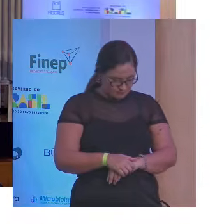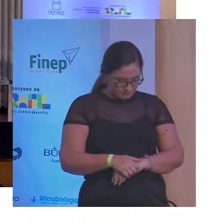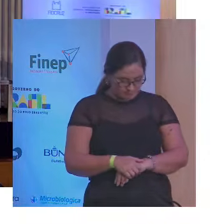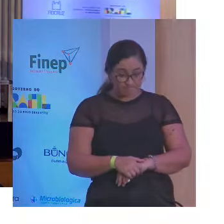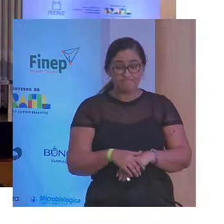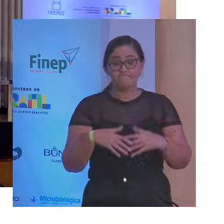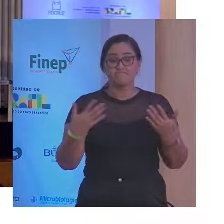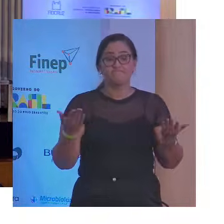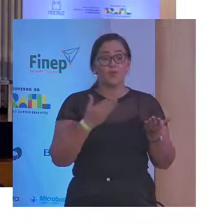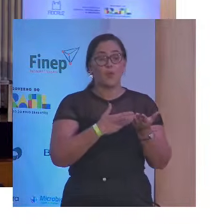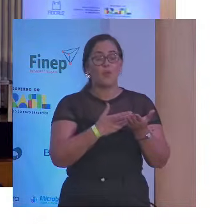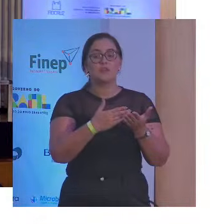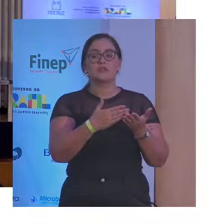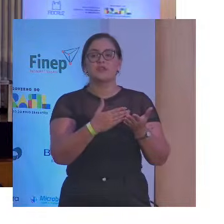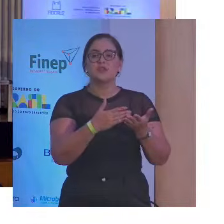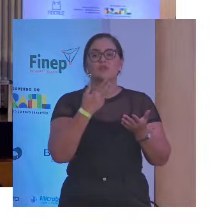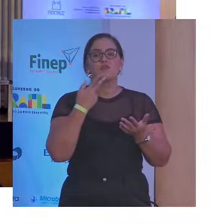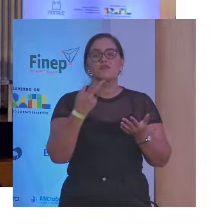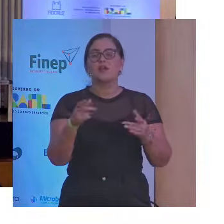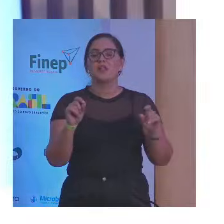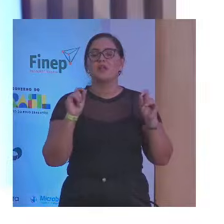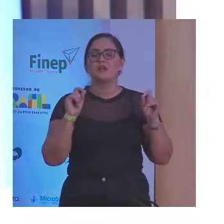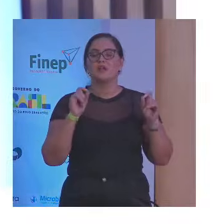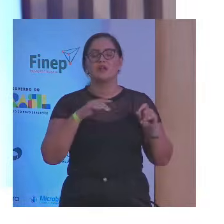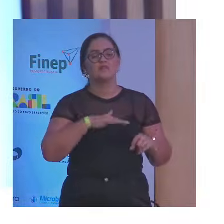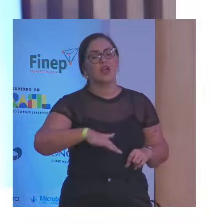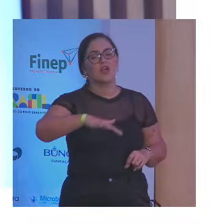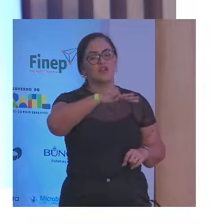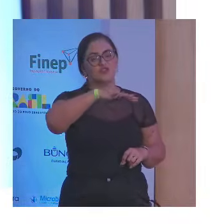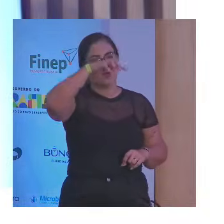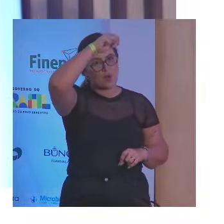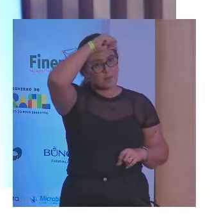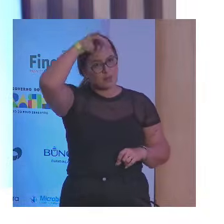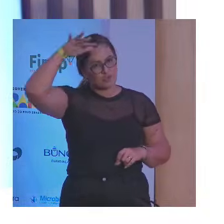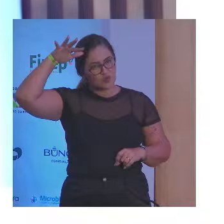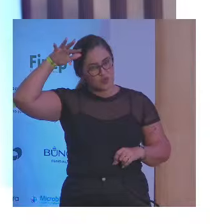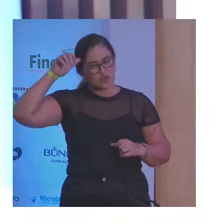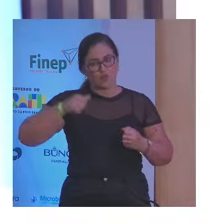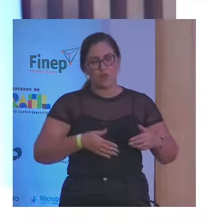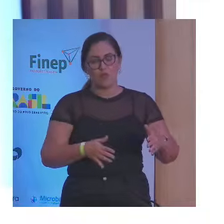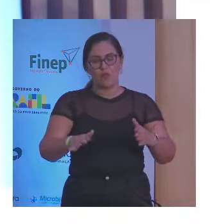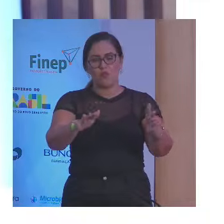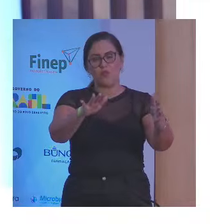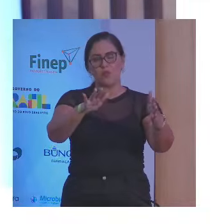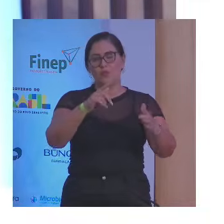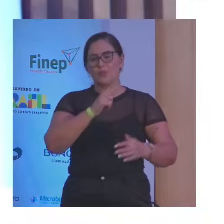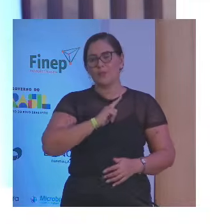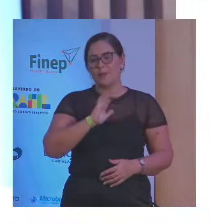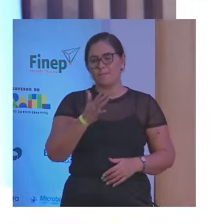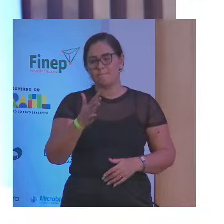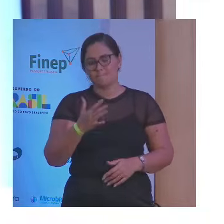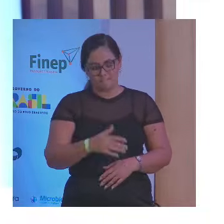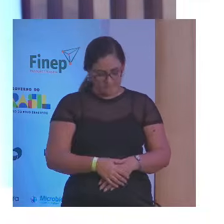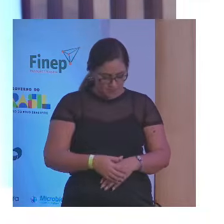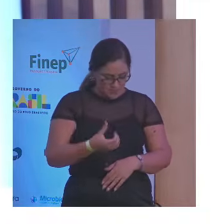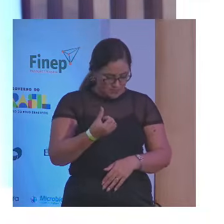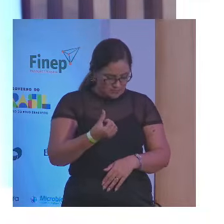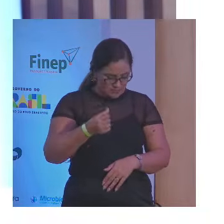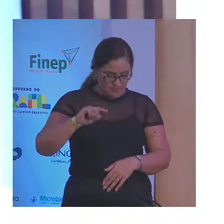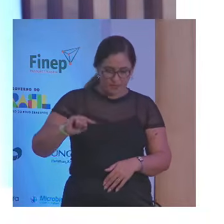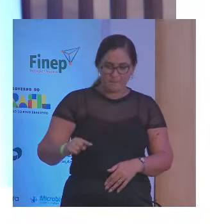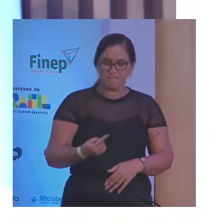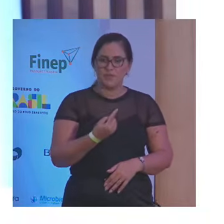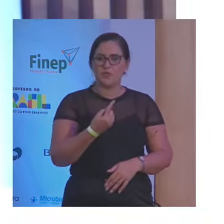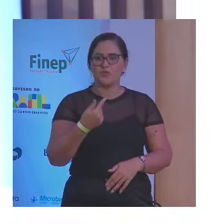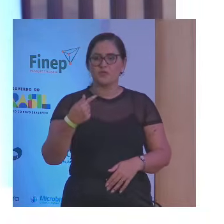Bom, para começar, né, vamos falar um pouco da região amazônica. O rio Amazonas descarrega, em média,